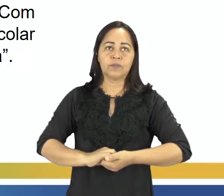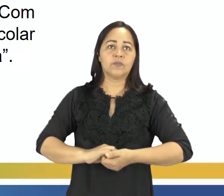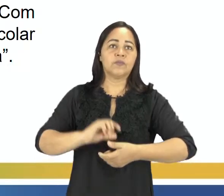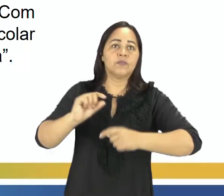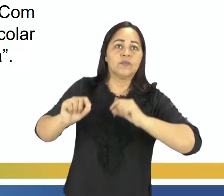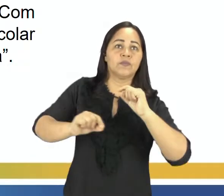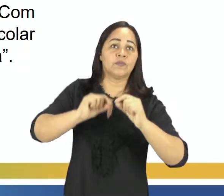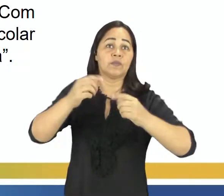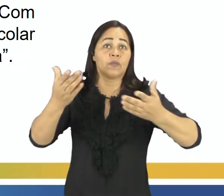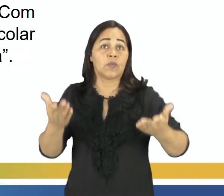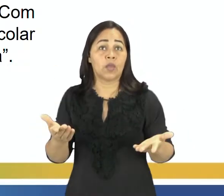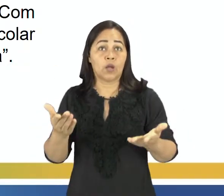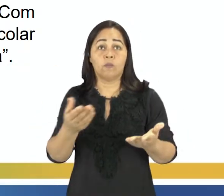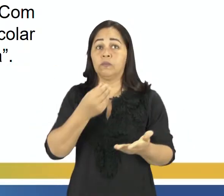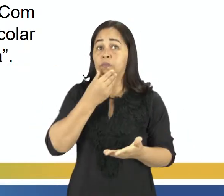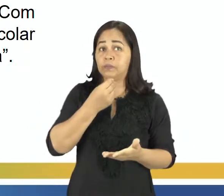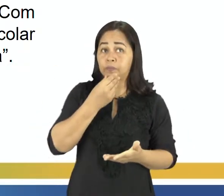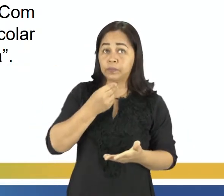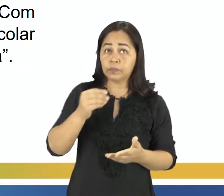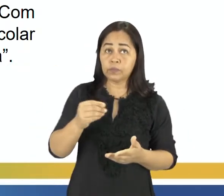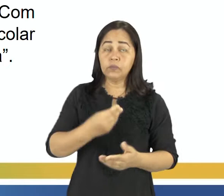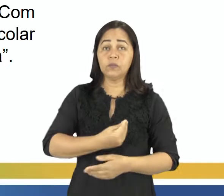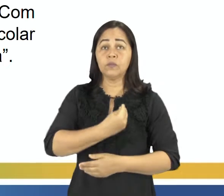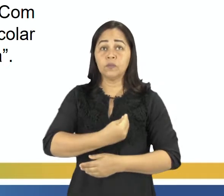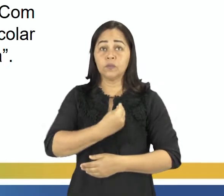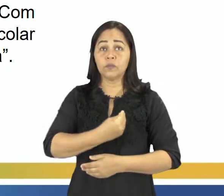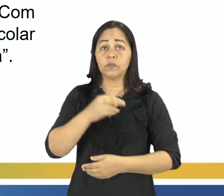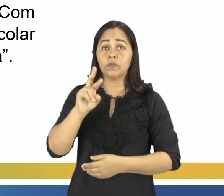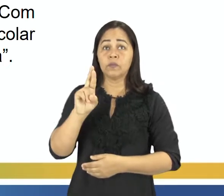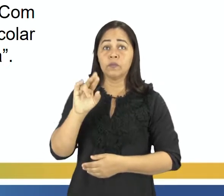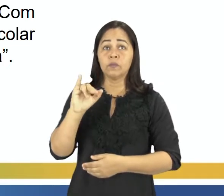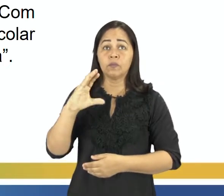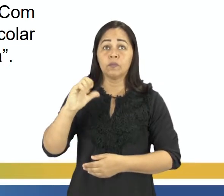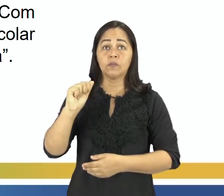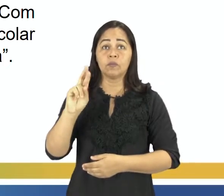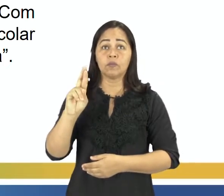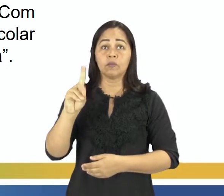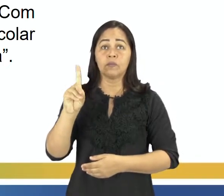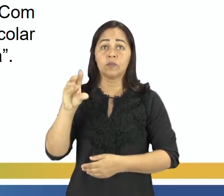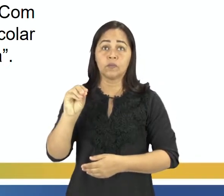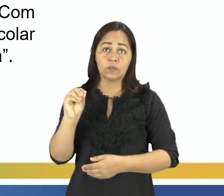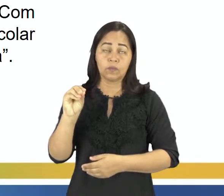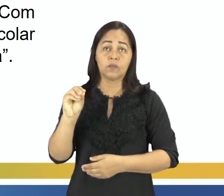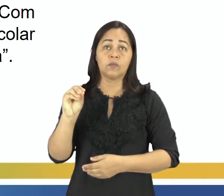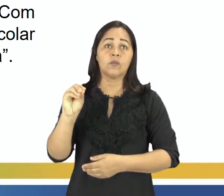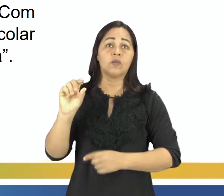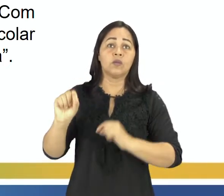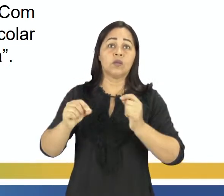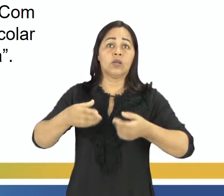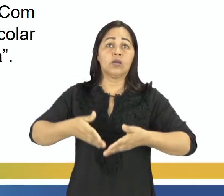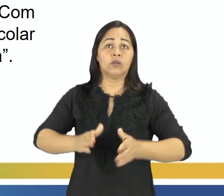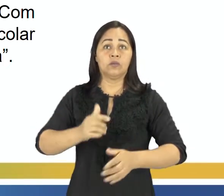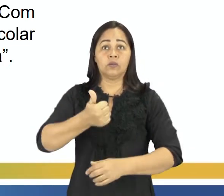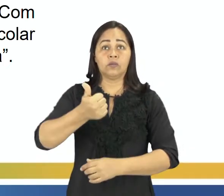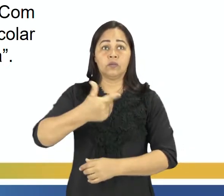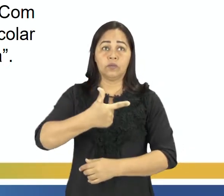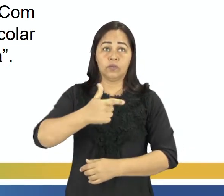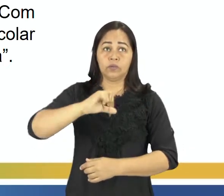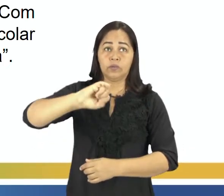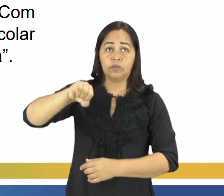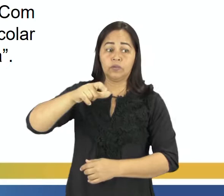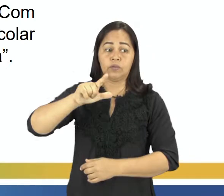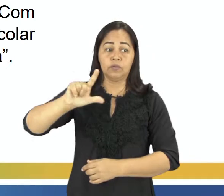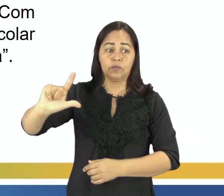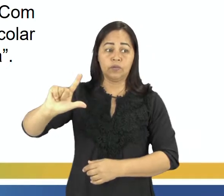Ricardo Eliezer Neftali Reyes, nasceu na cidade de Parral, no Chile, no dia 12 de julho de